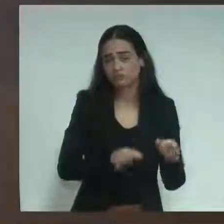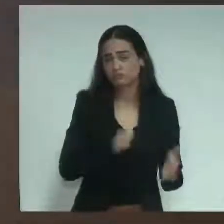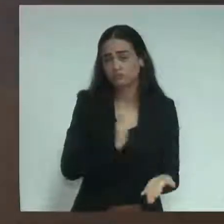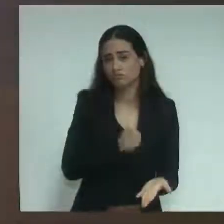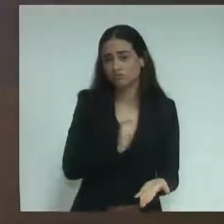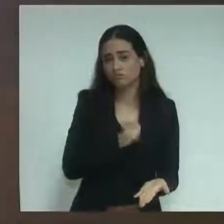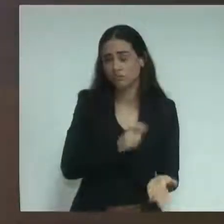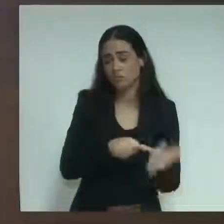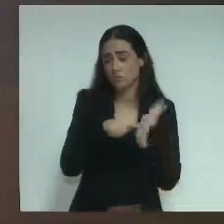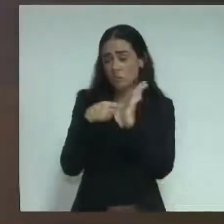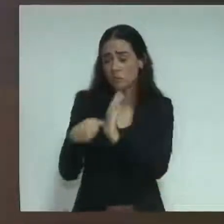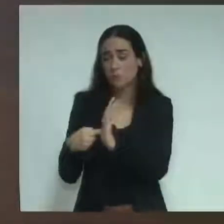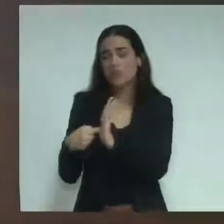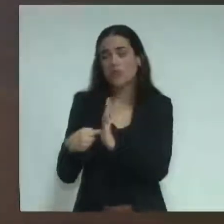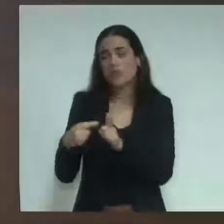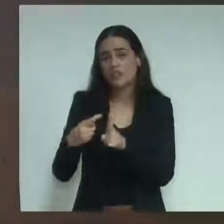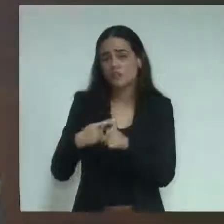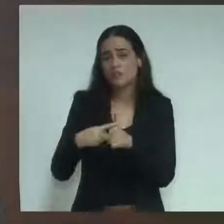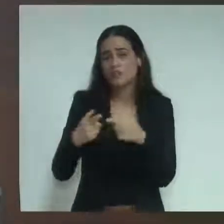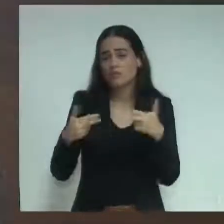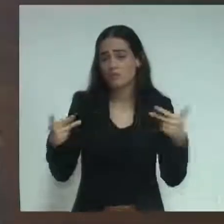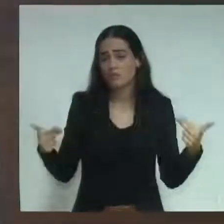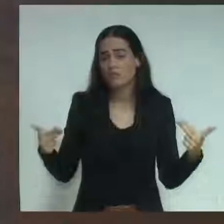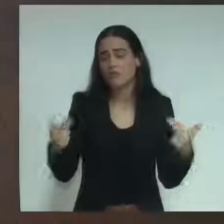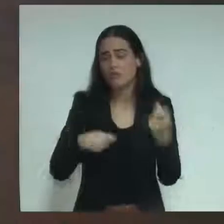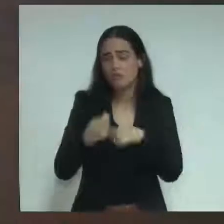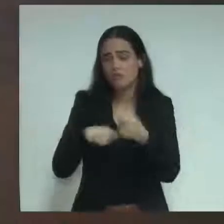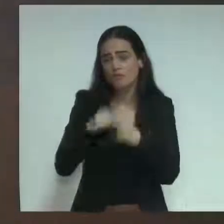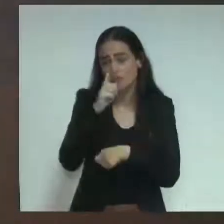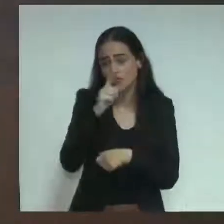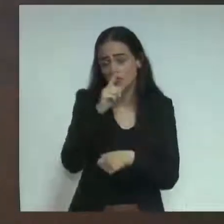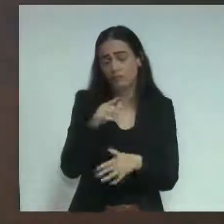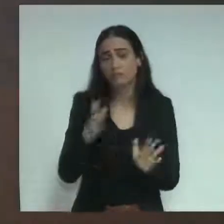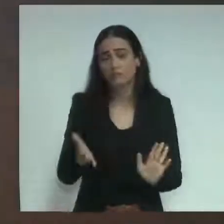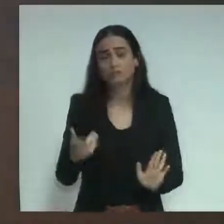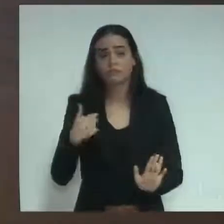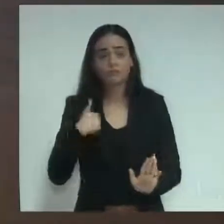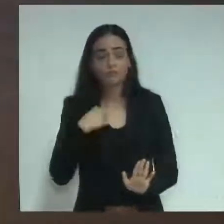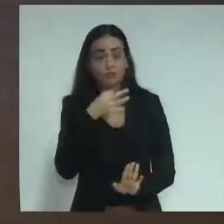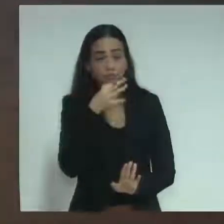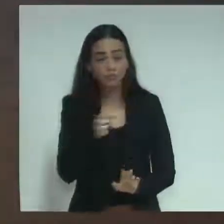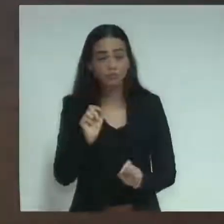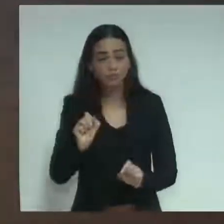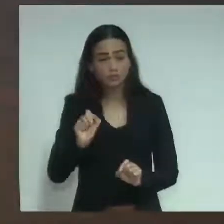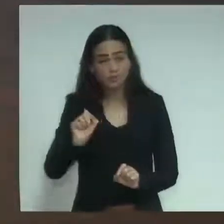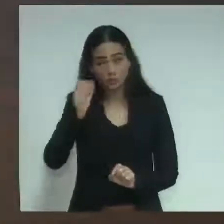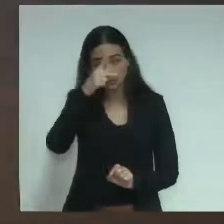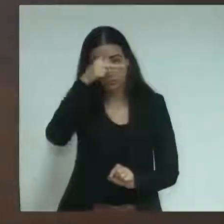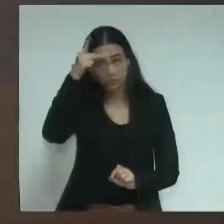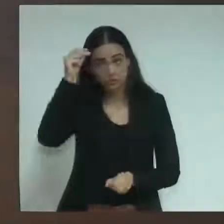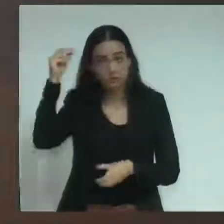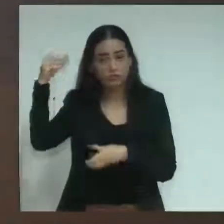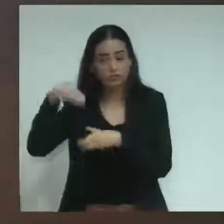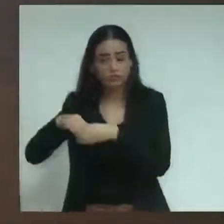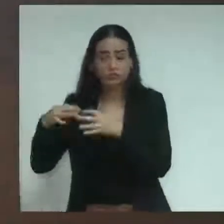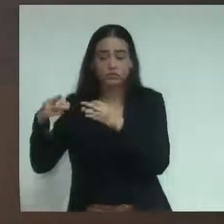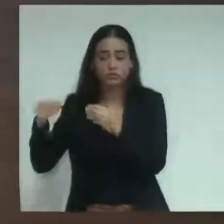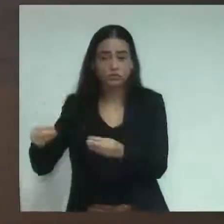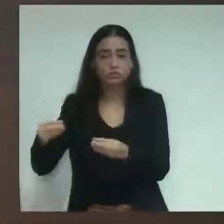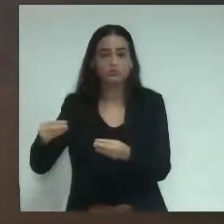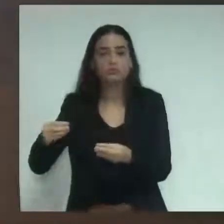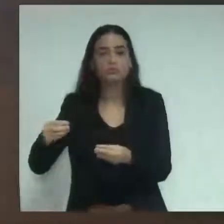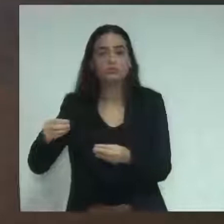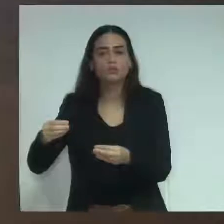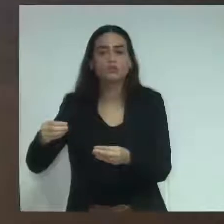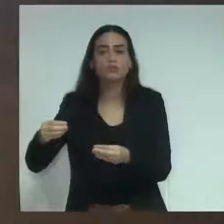minha sugestão é mais prática, que a própria Prefeitura, o Poder Executivo, ele faça constantemente essa reavaliação. E